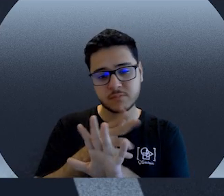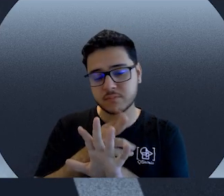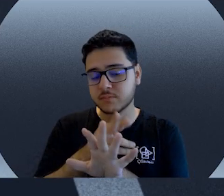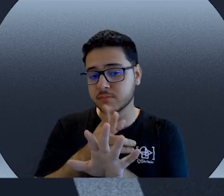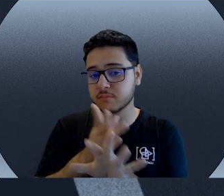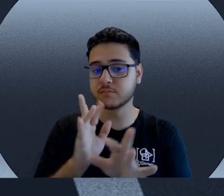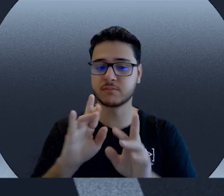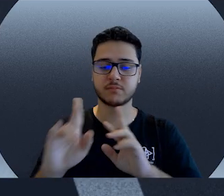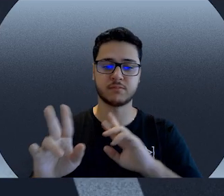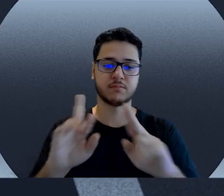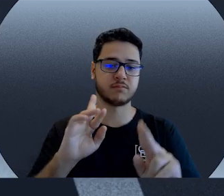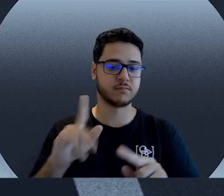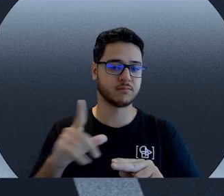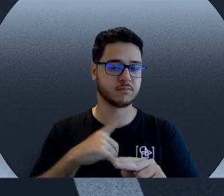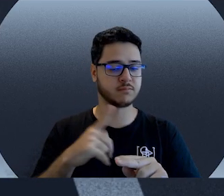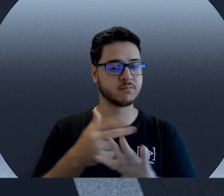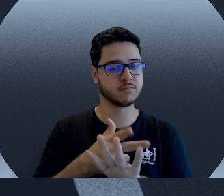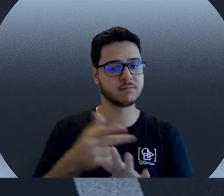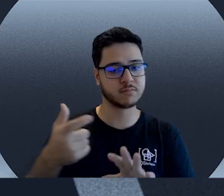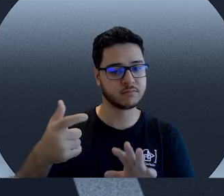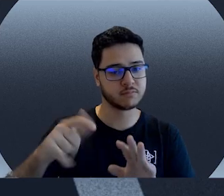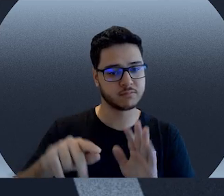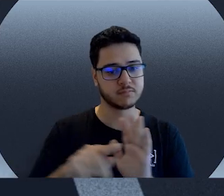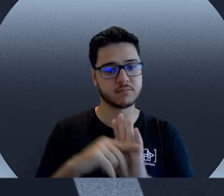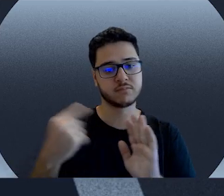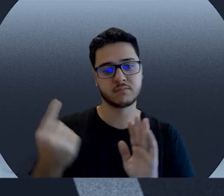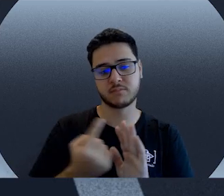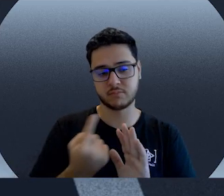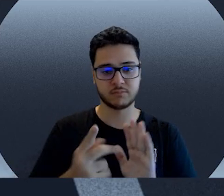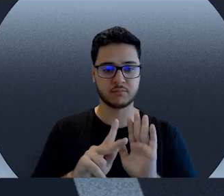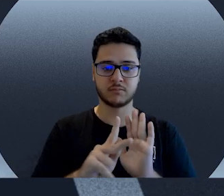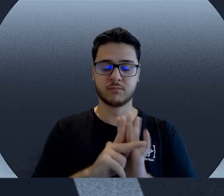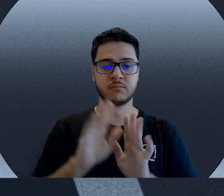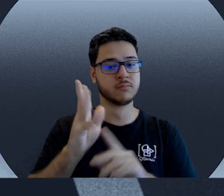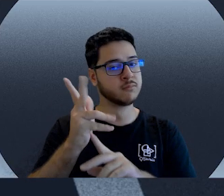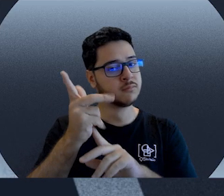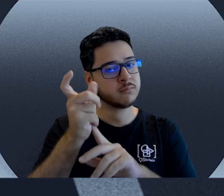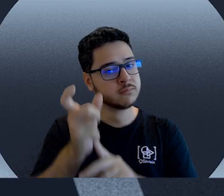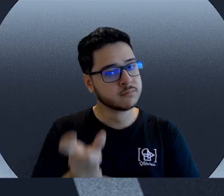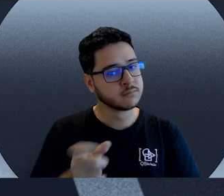né? Há inúmeras outras séries também da obra dessa própria artista. Essa é